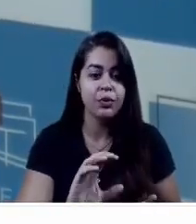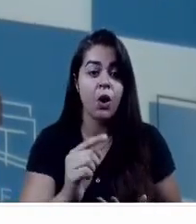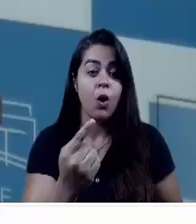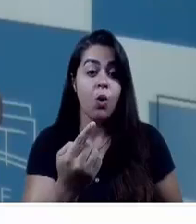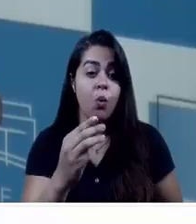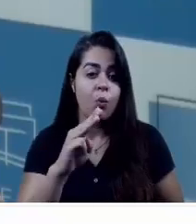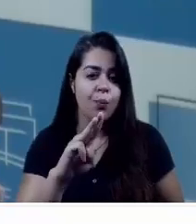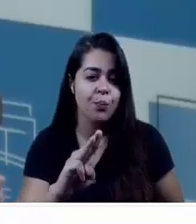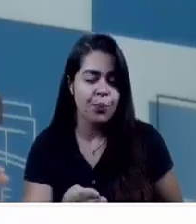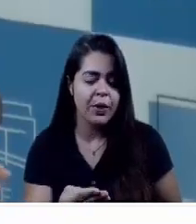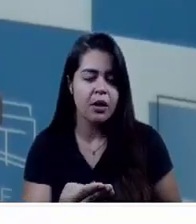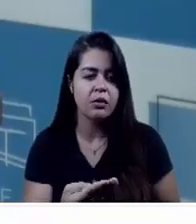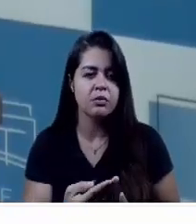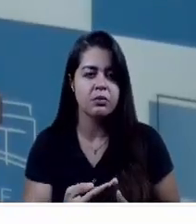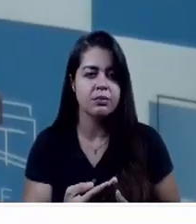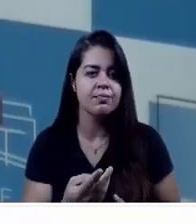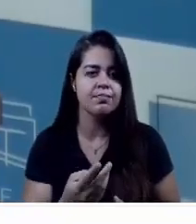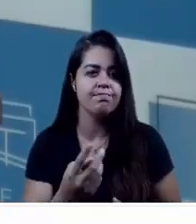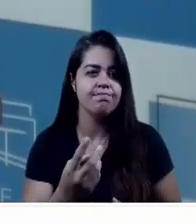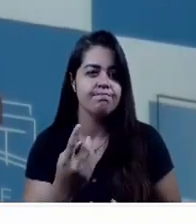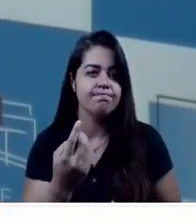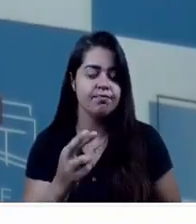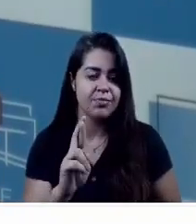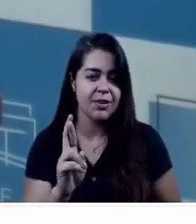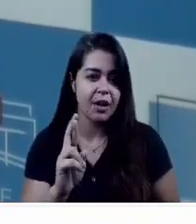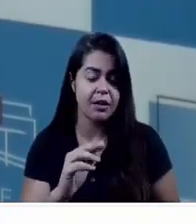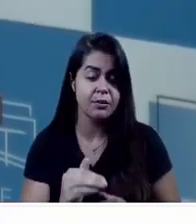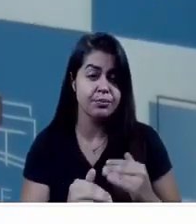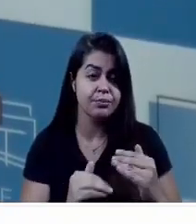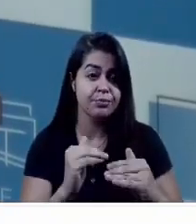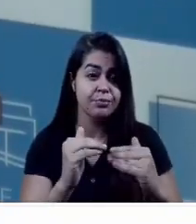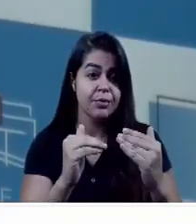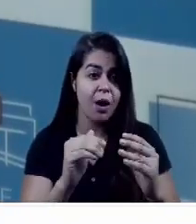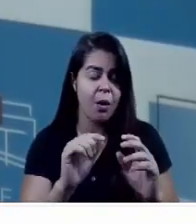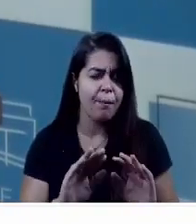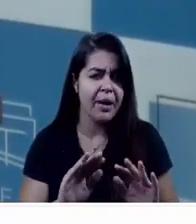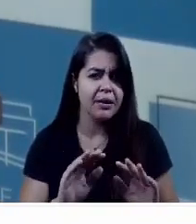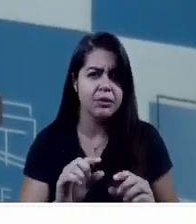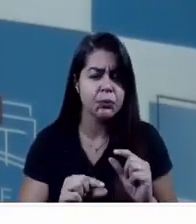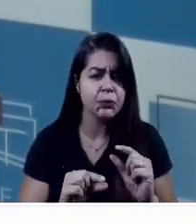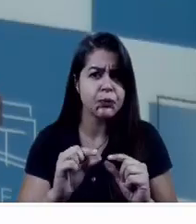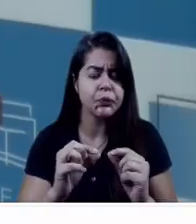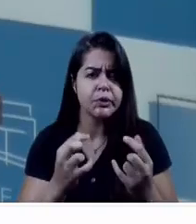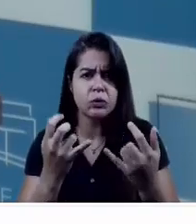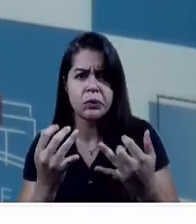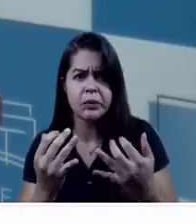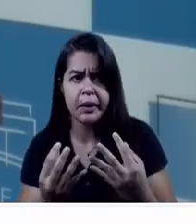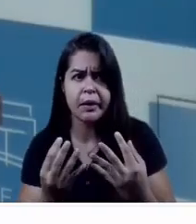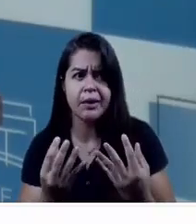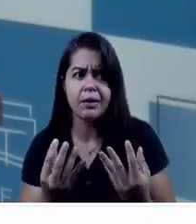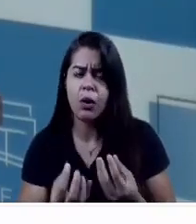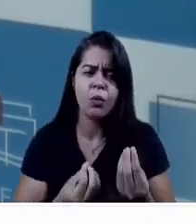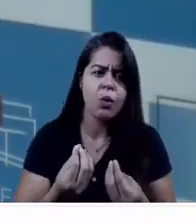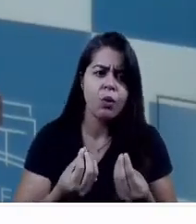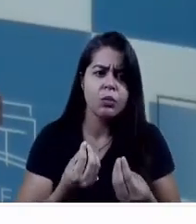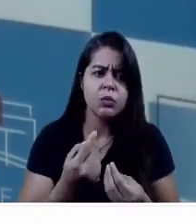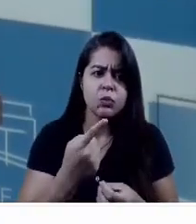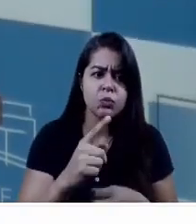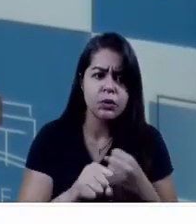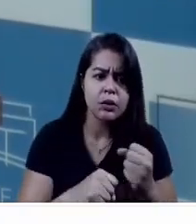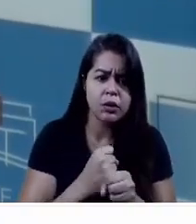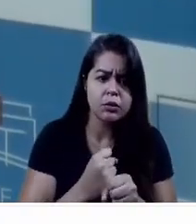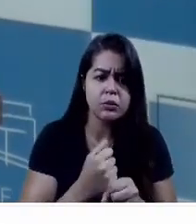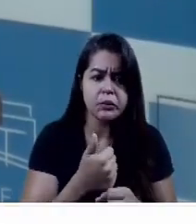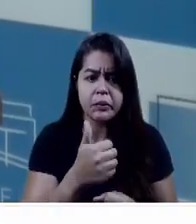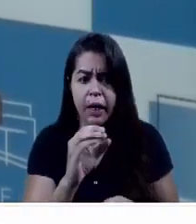esse gradativamente? Ninguém soube explicar. Vai ser gradualmente, né? Vai ser em 1 ano, em 10, em 20, porque o contrato